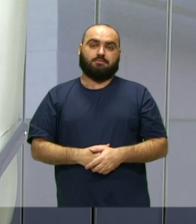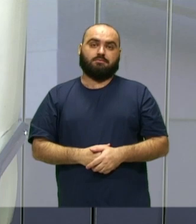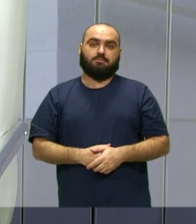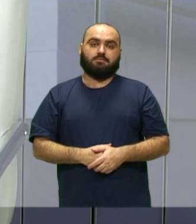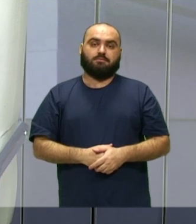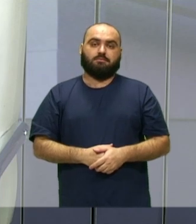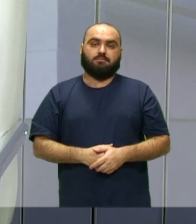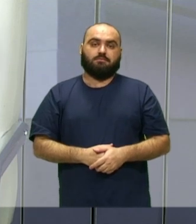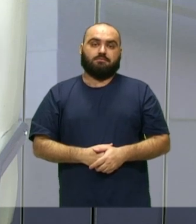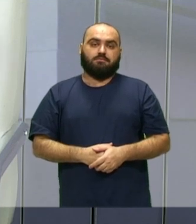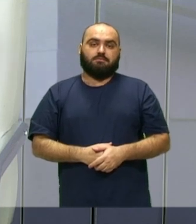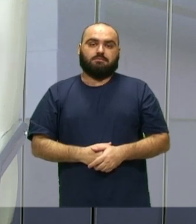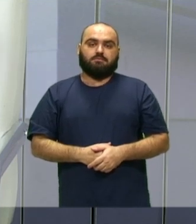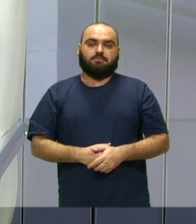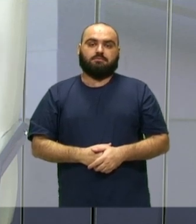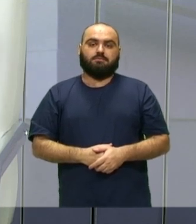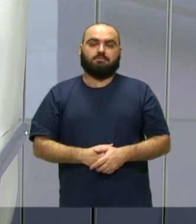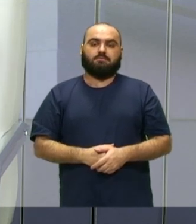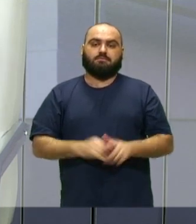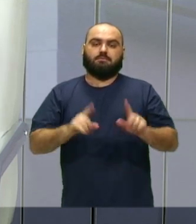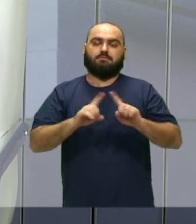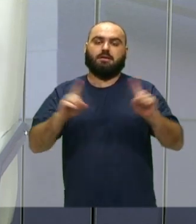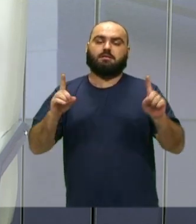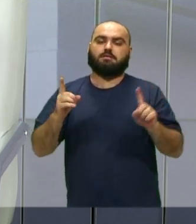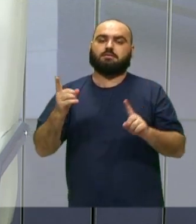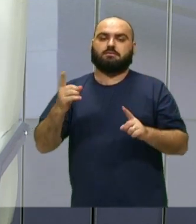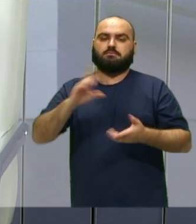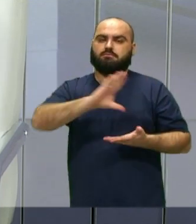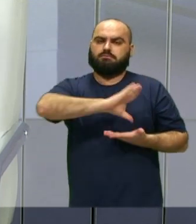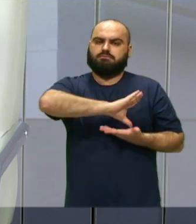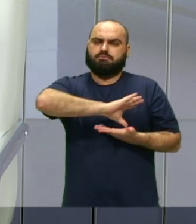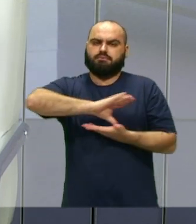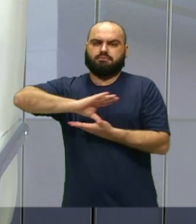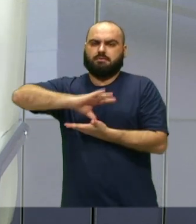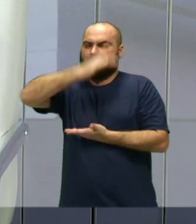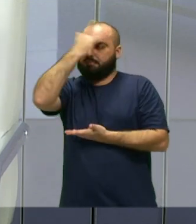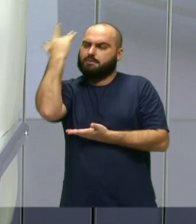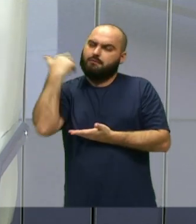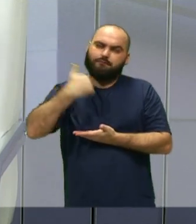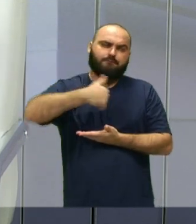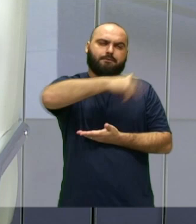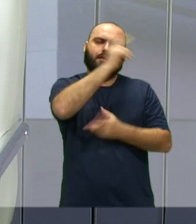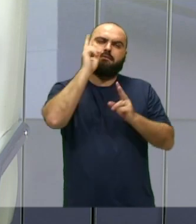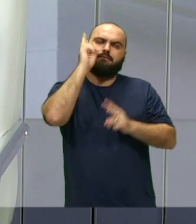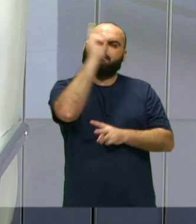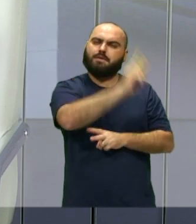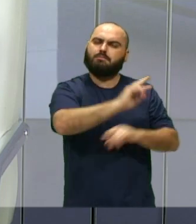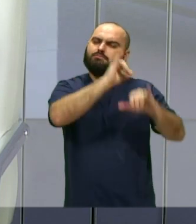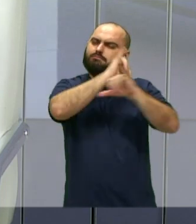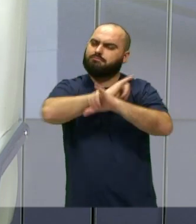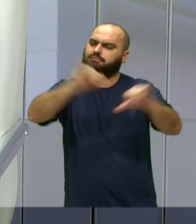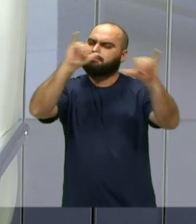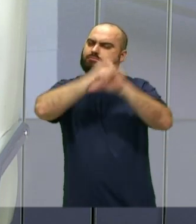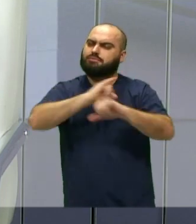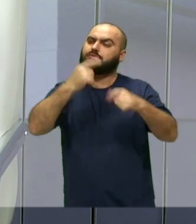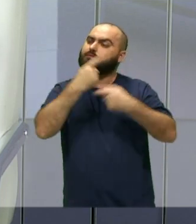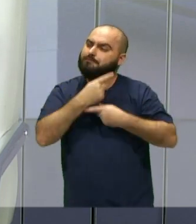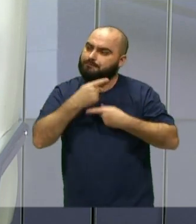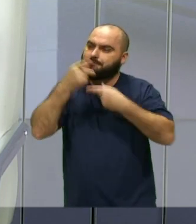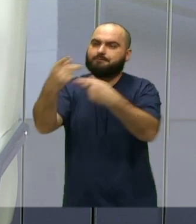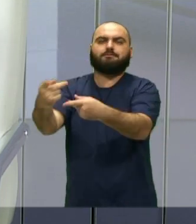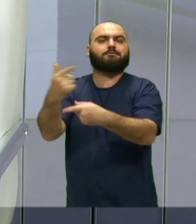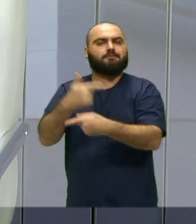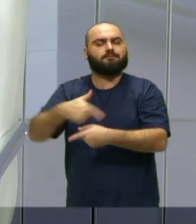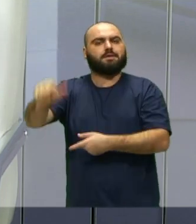isso, é muito bem-vinda a regata. Acho que as pessoas têm que prestigiar, têm que divulgar ao máximo, têm que ir lá, têm que